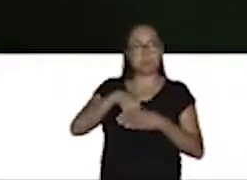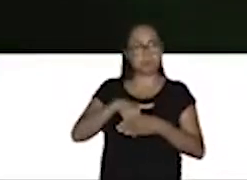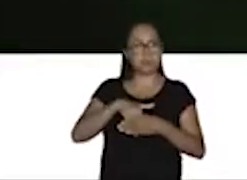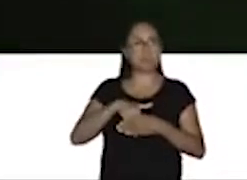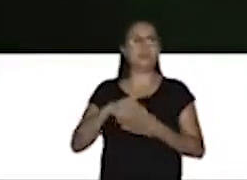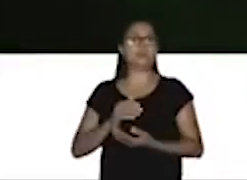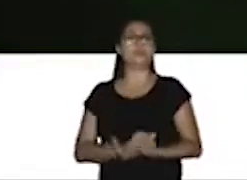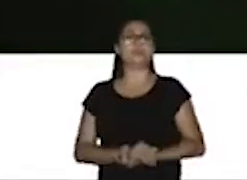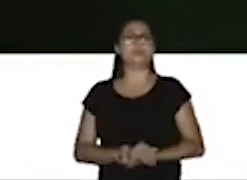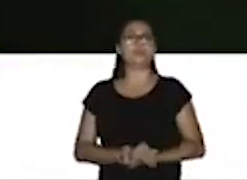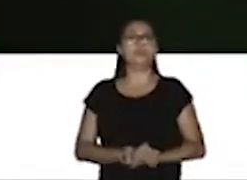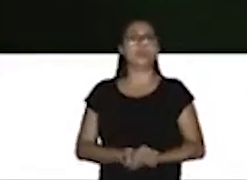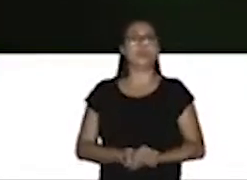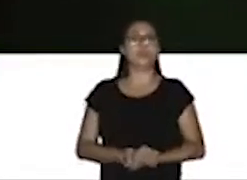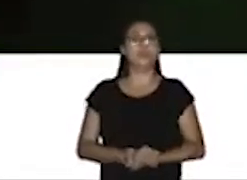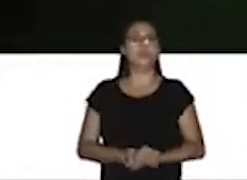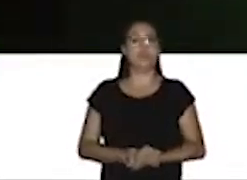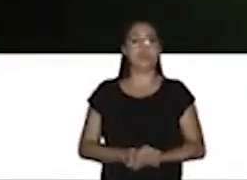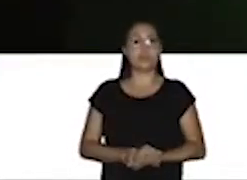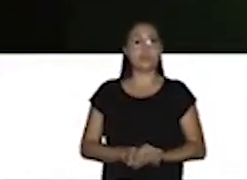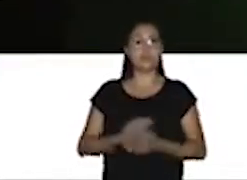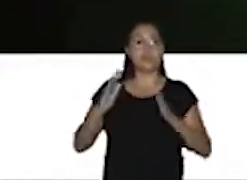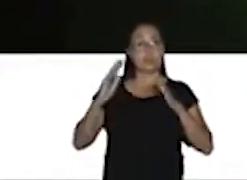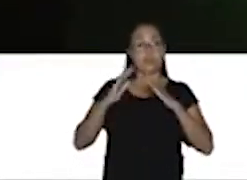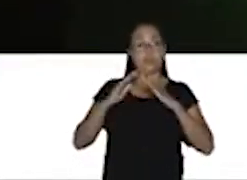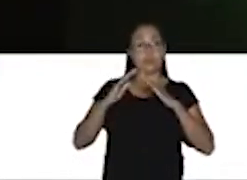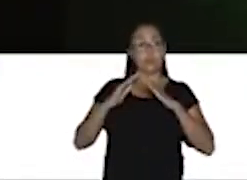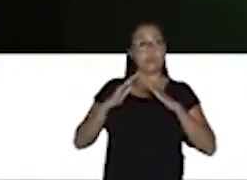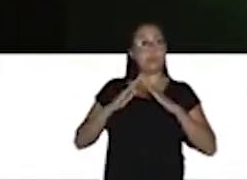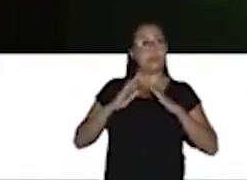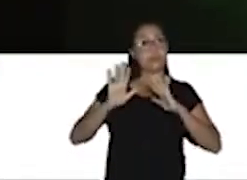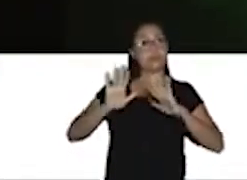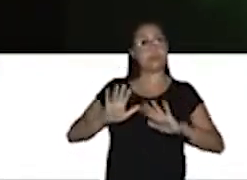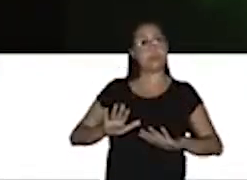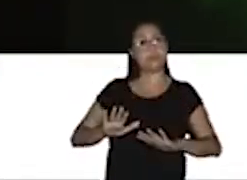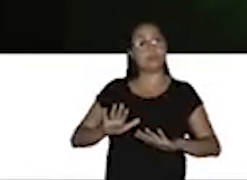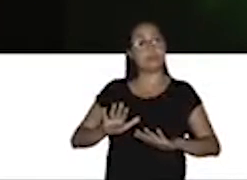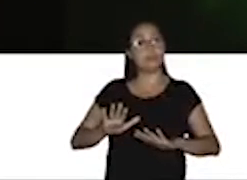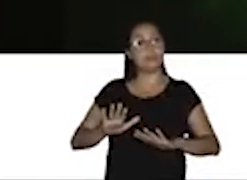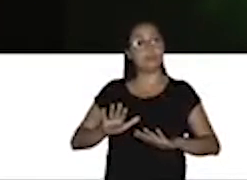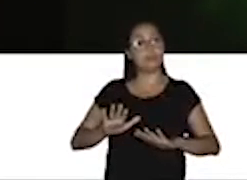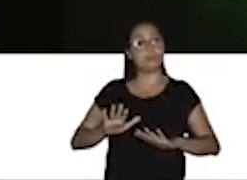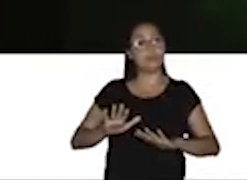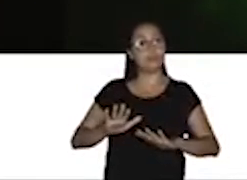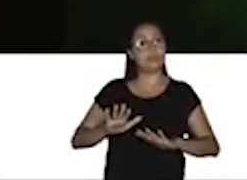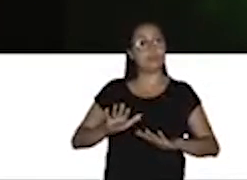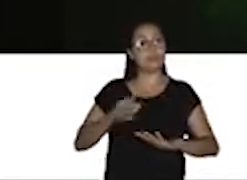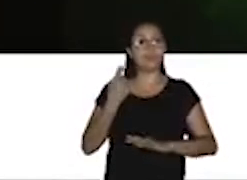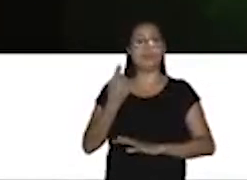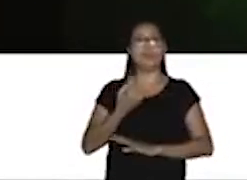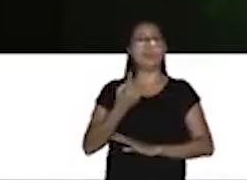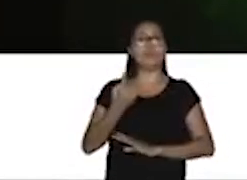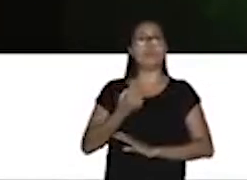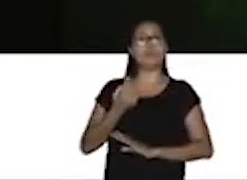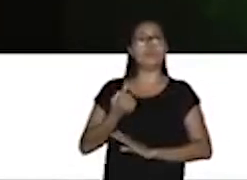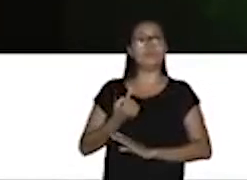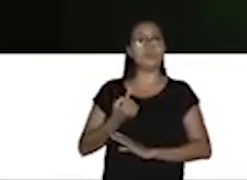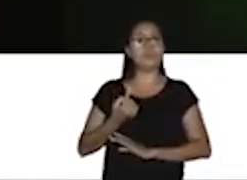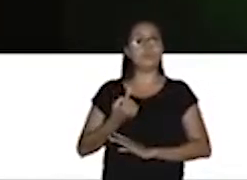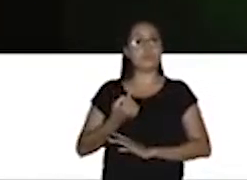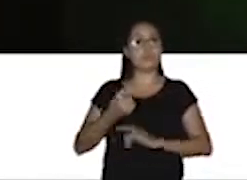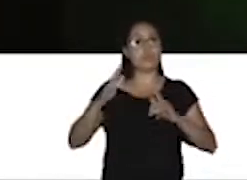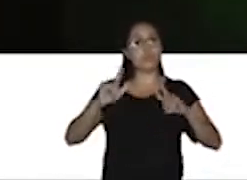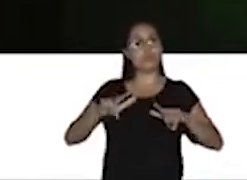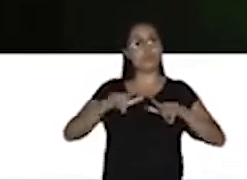votantes. E a estância do Lagoão ficava como daqui e o arroio umas 10 quadras.